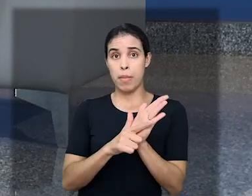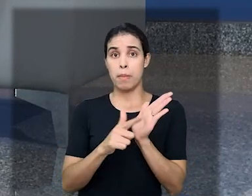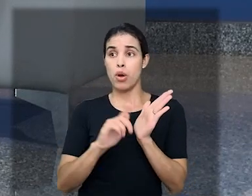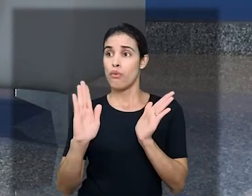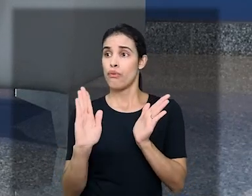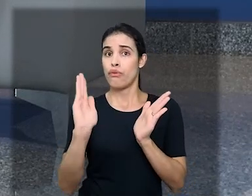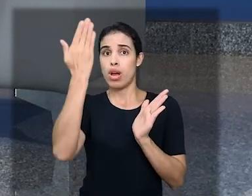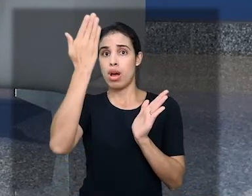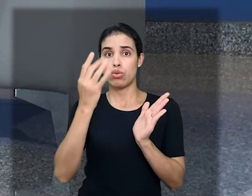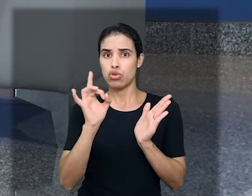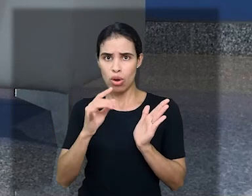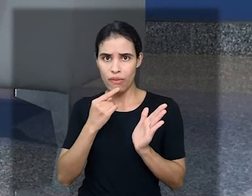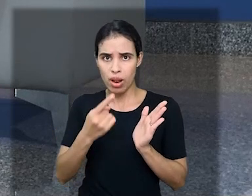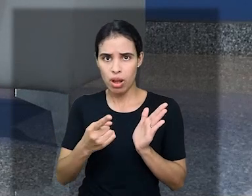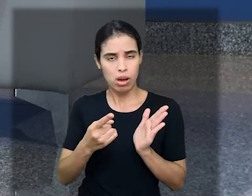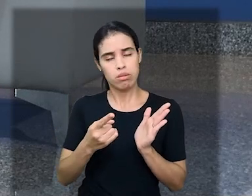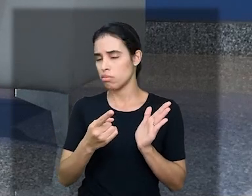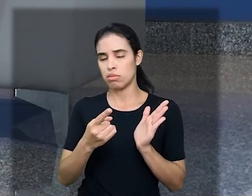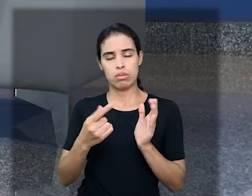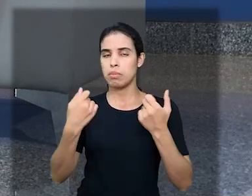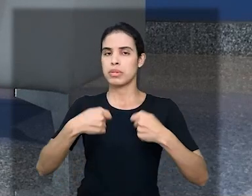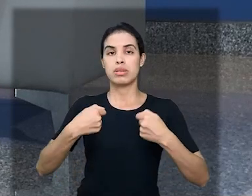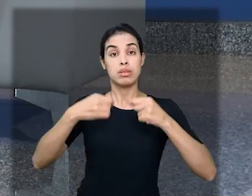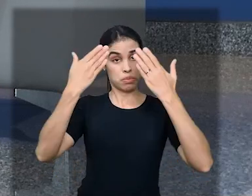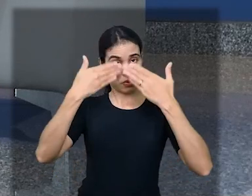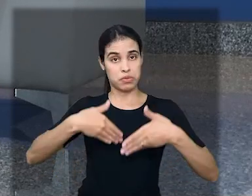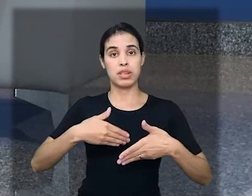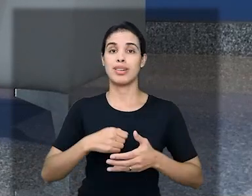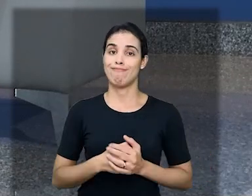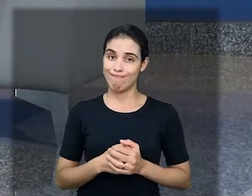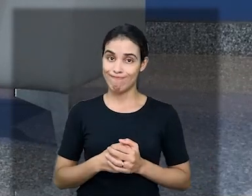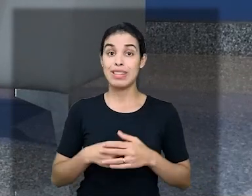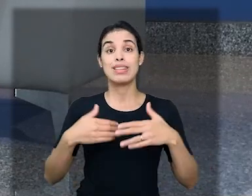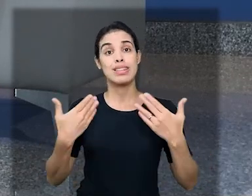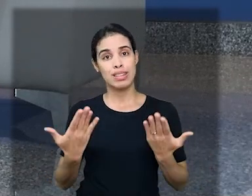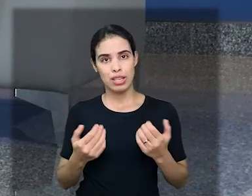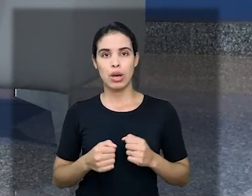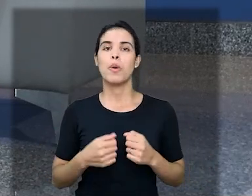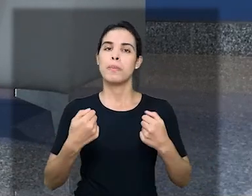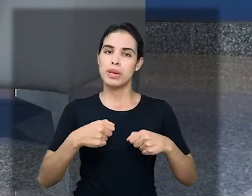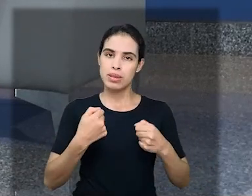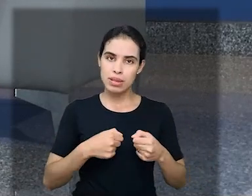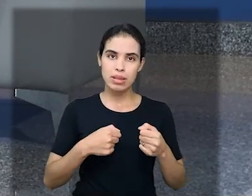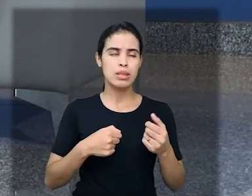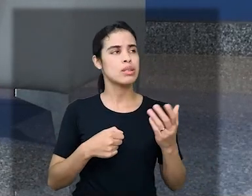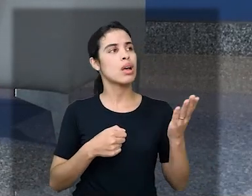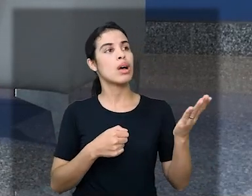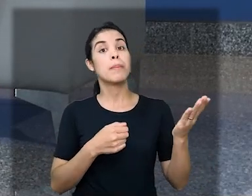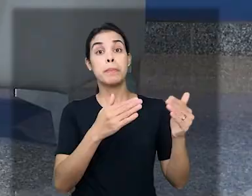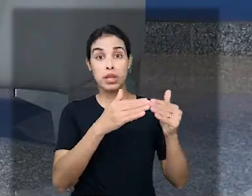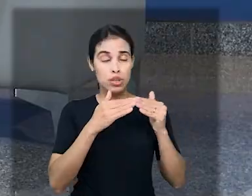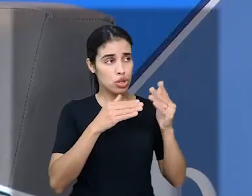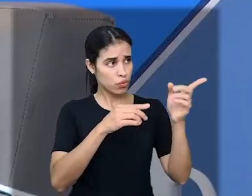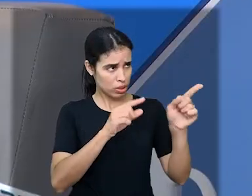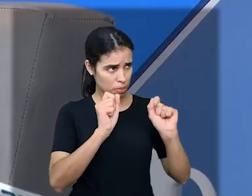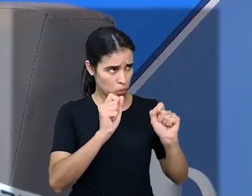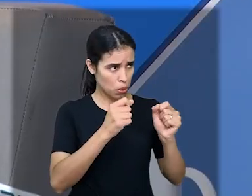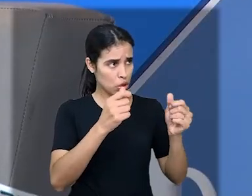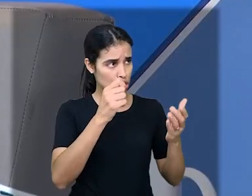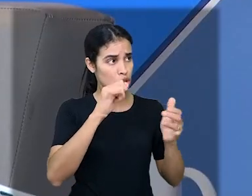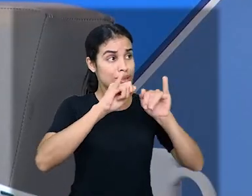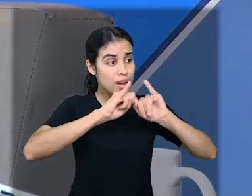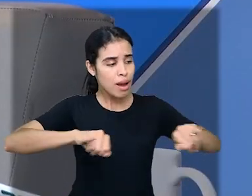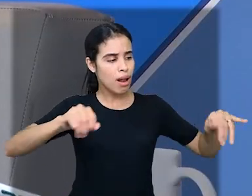era falso ou estava alterado. Ela tem que provar. Aí ela tem que ir atrás de um documento, de uma declaração daquele médico. Às vezes,